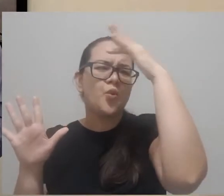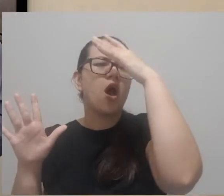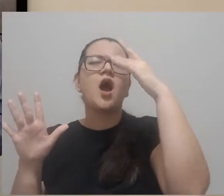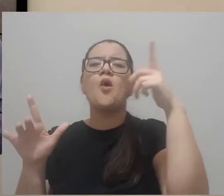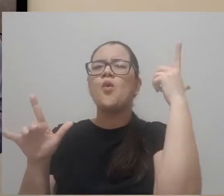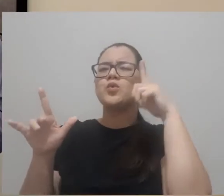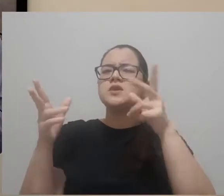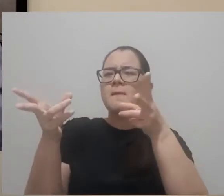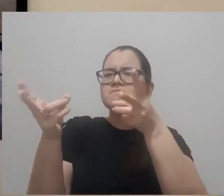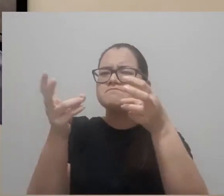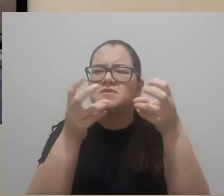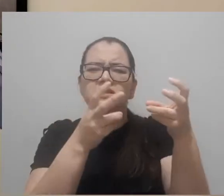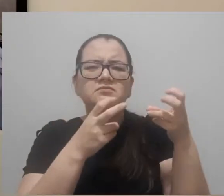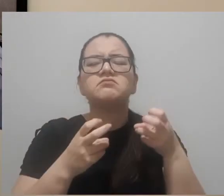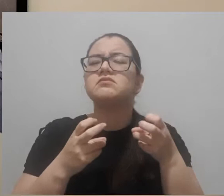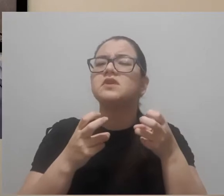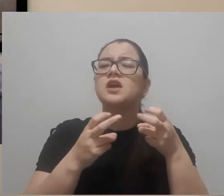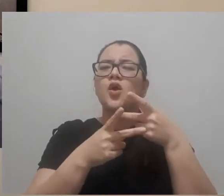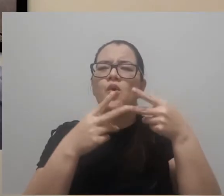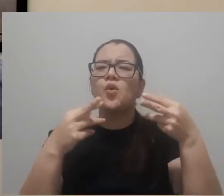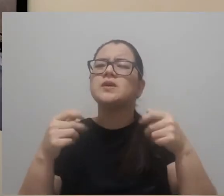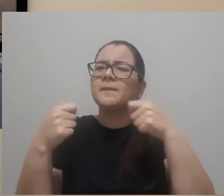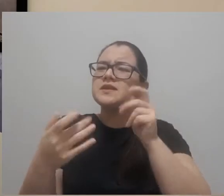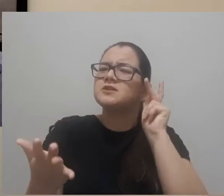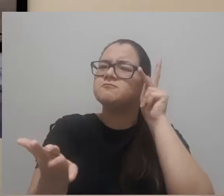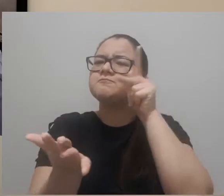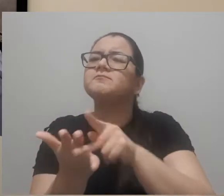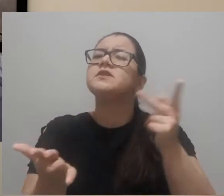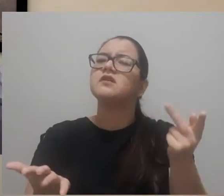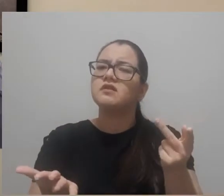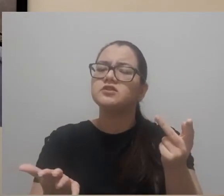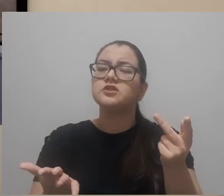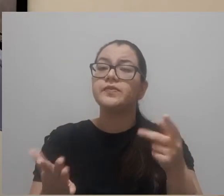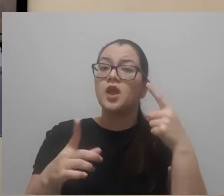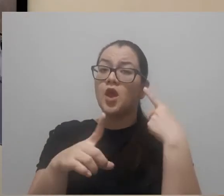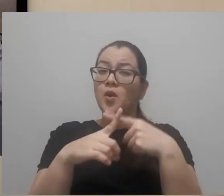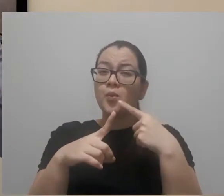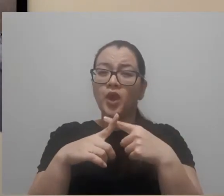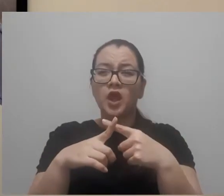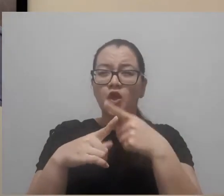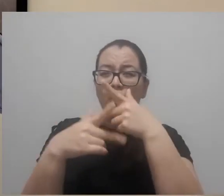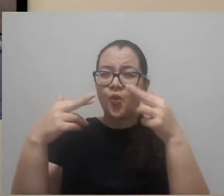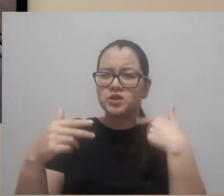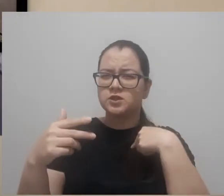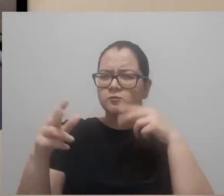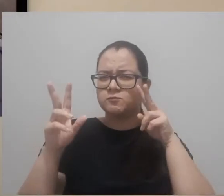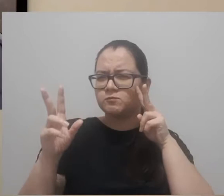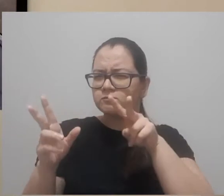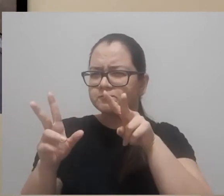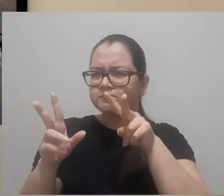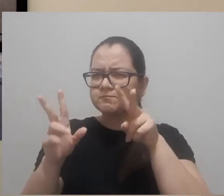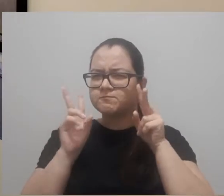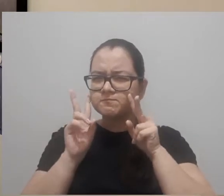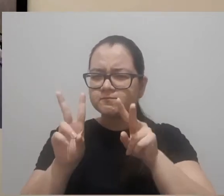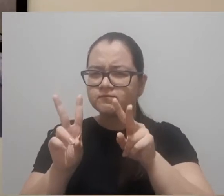visto. Porque naquilo que eu fixo o olhar, para aquilo. Então, assim, o meu tesouro é aquilo que eu considero importante. Aquilo que eu considero importante é aquilo que